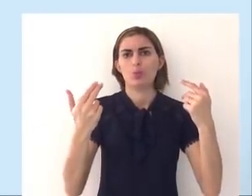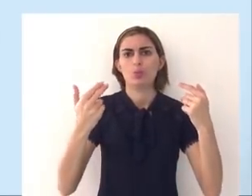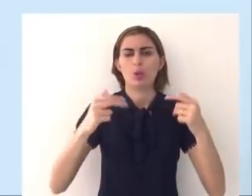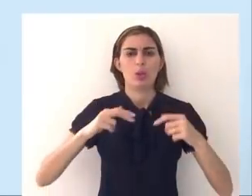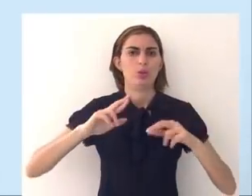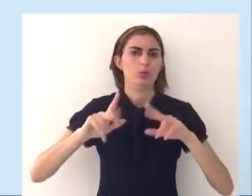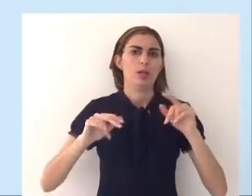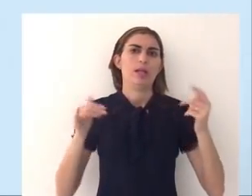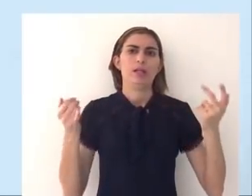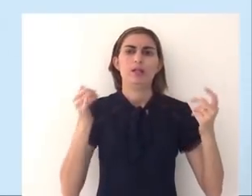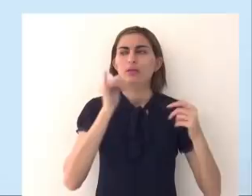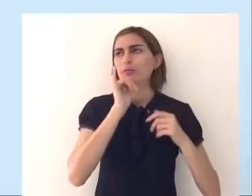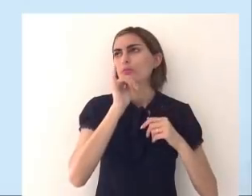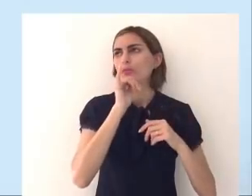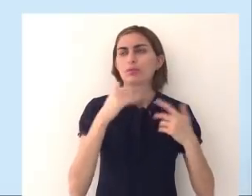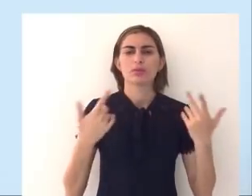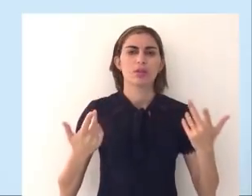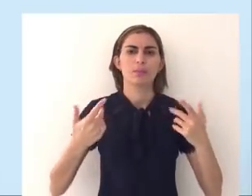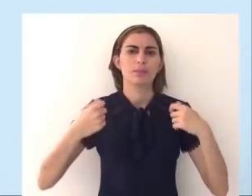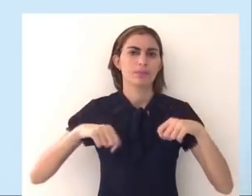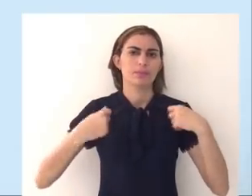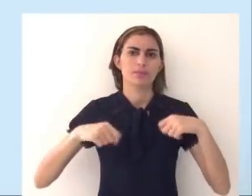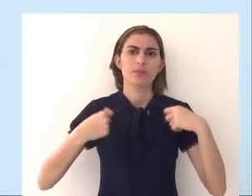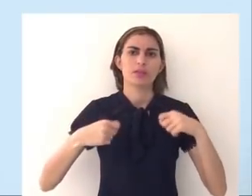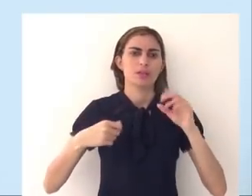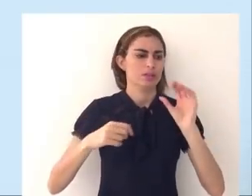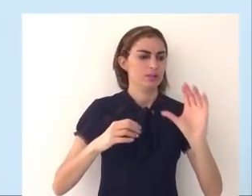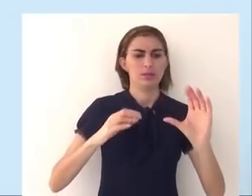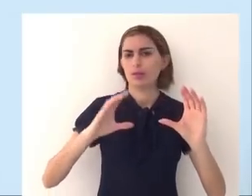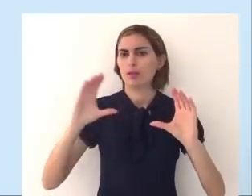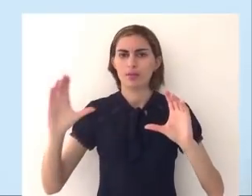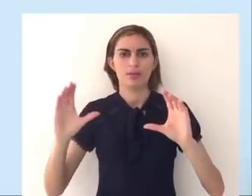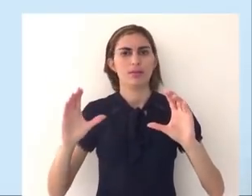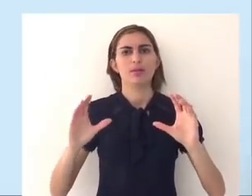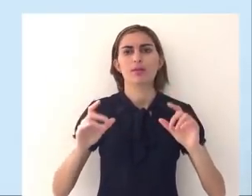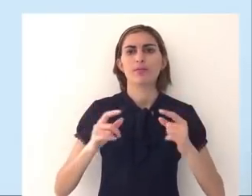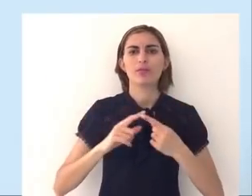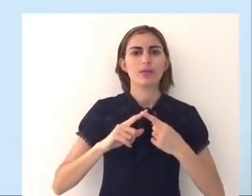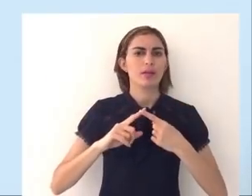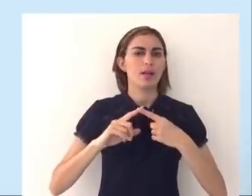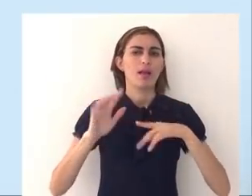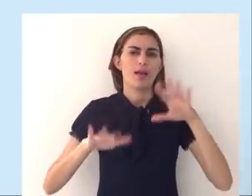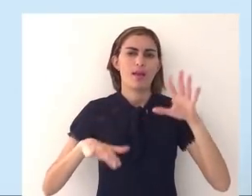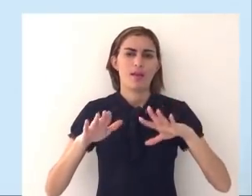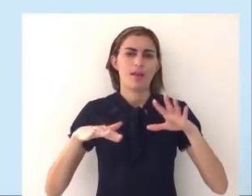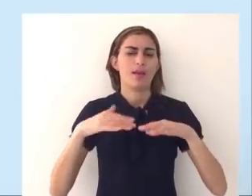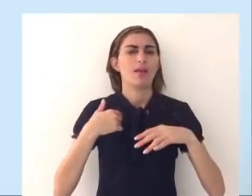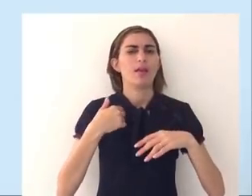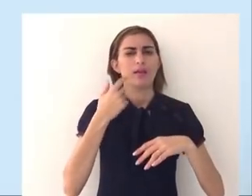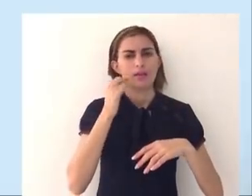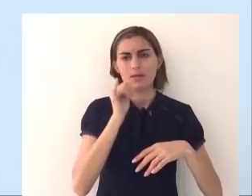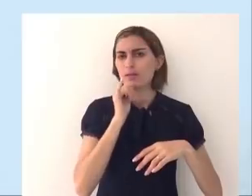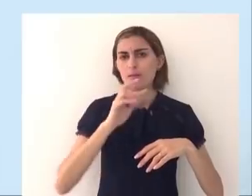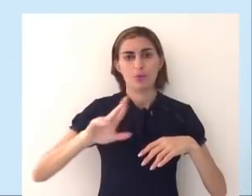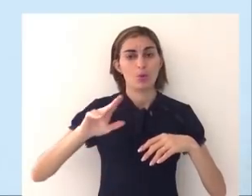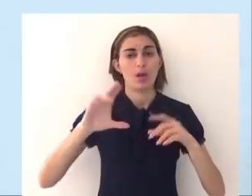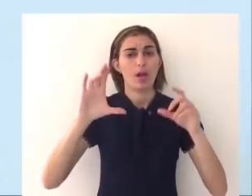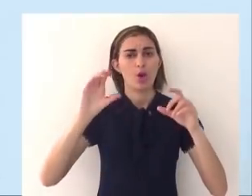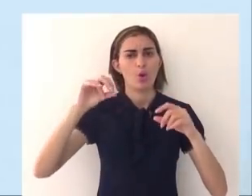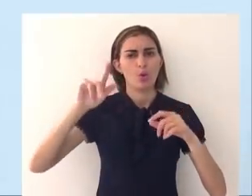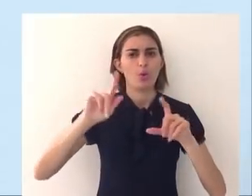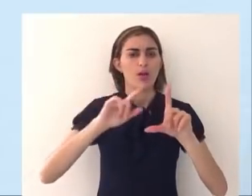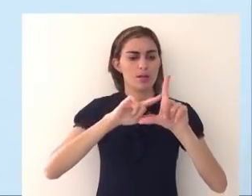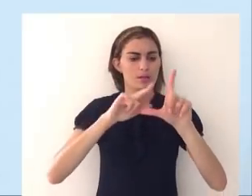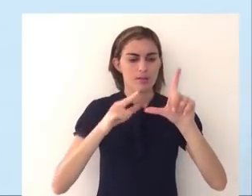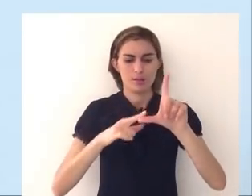não, porque não é assim. Porque para ser igual tem que estar ali no mesmo lugar, no mesmo instante, naquele mesmo estado ali. Não é. Congruência